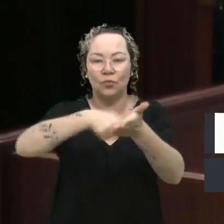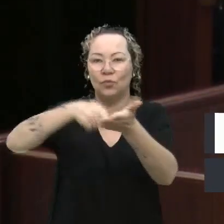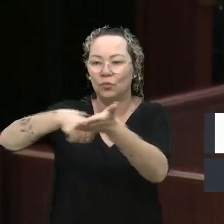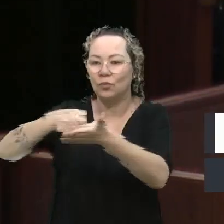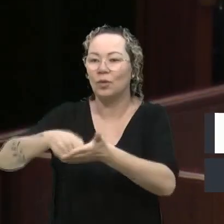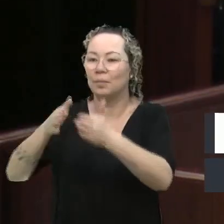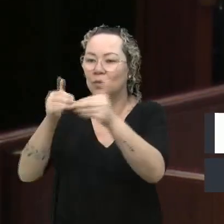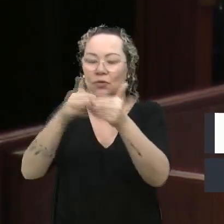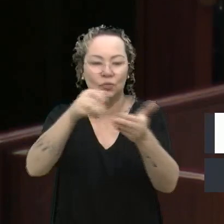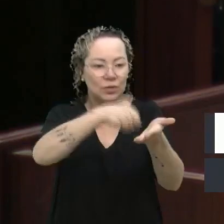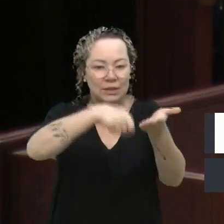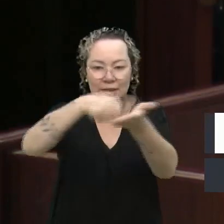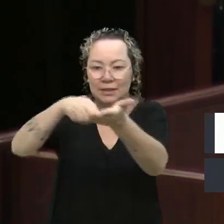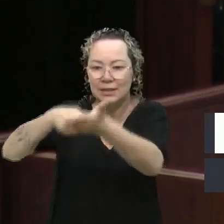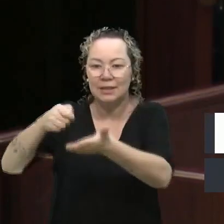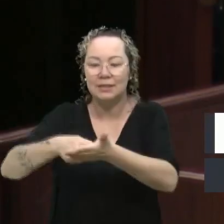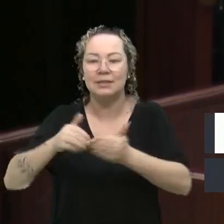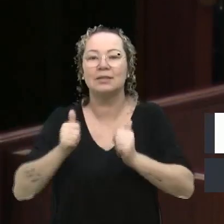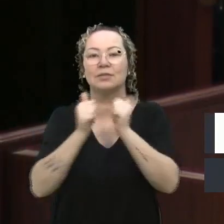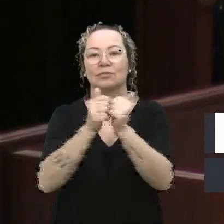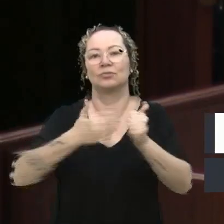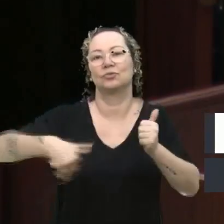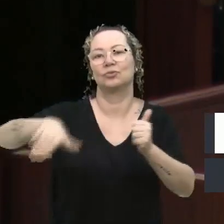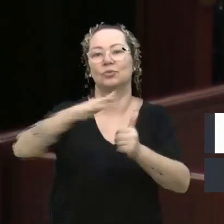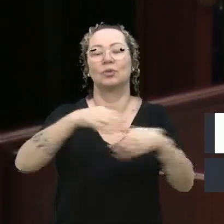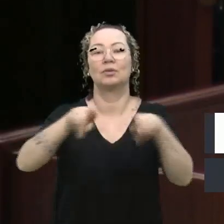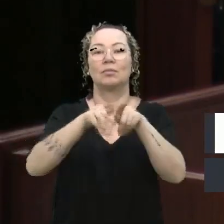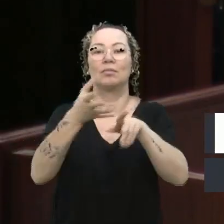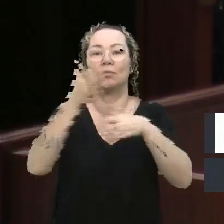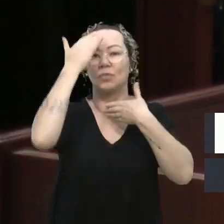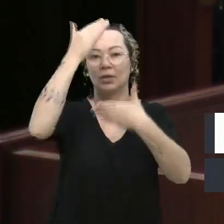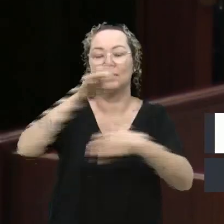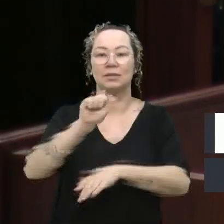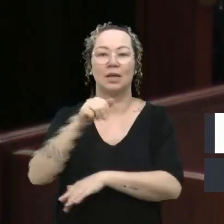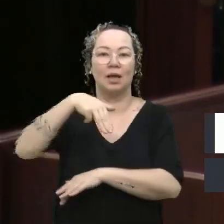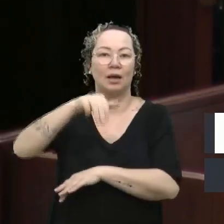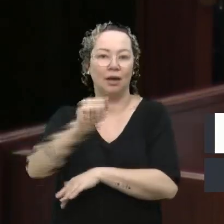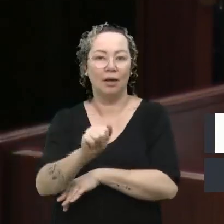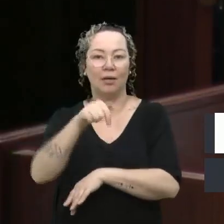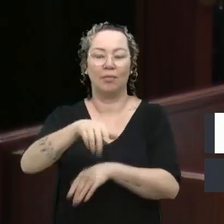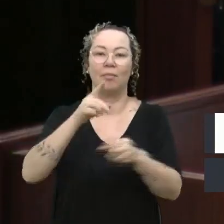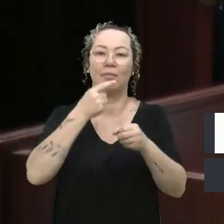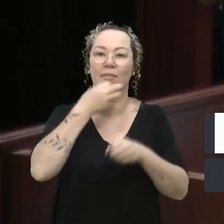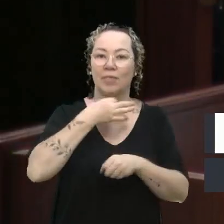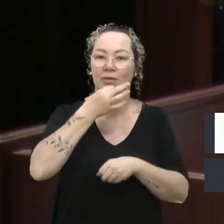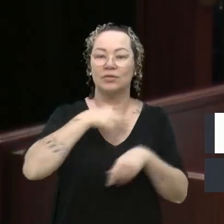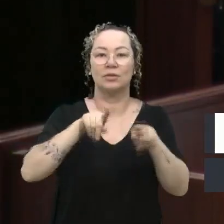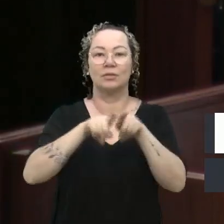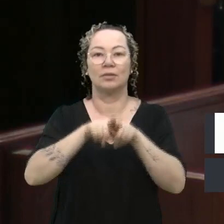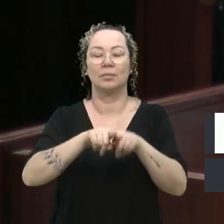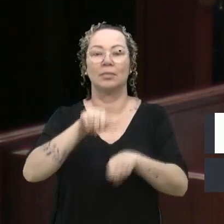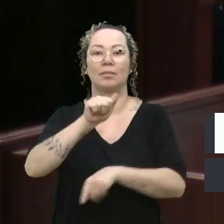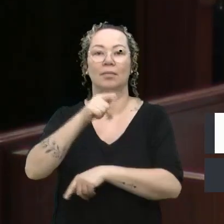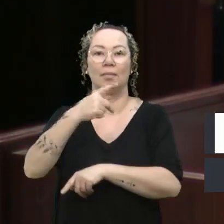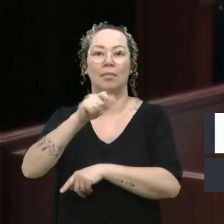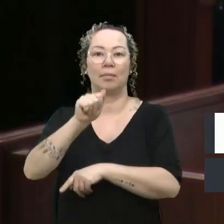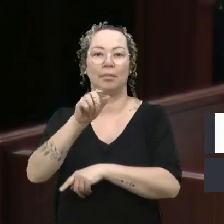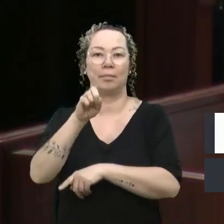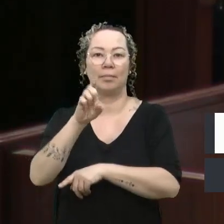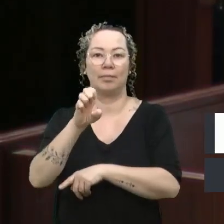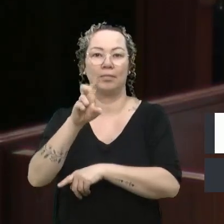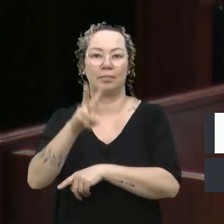Quero ainda agradecer também a AMA Caxias, que se faz aqui presente, a PADEV, INAVE,